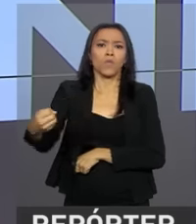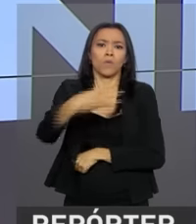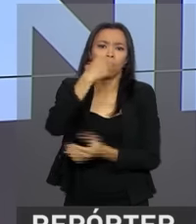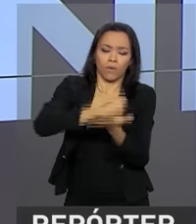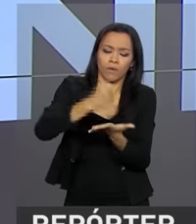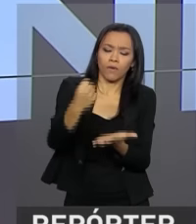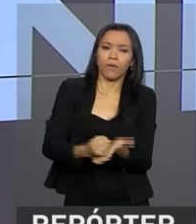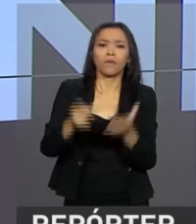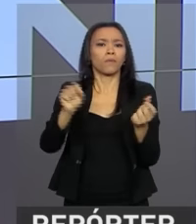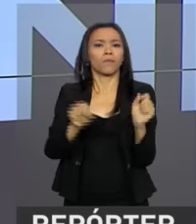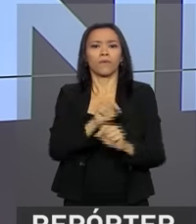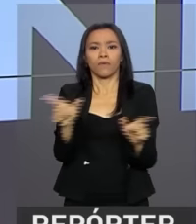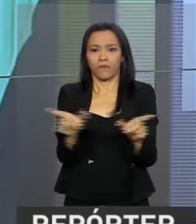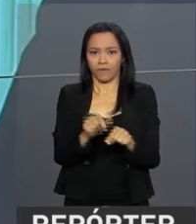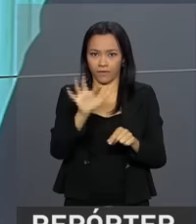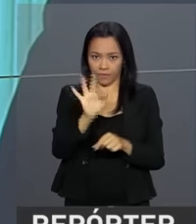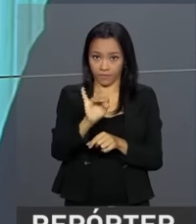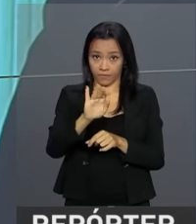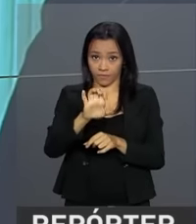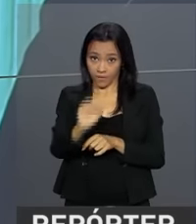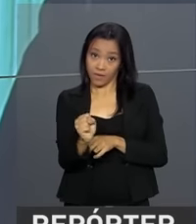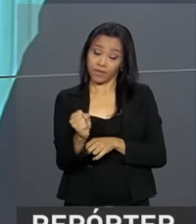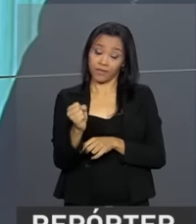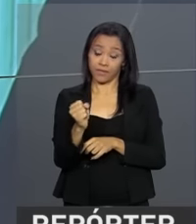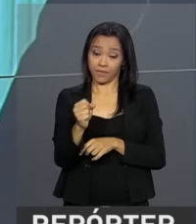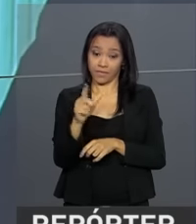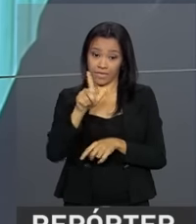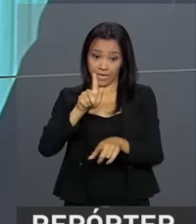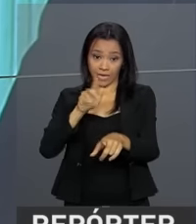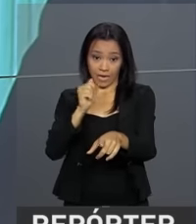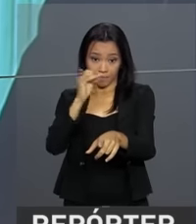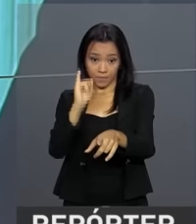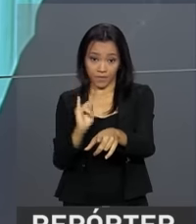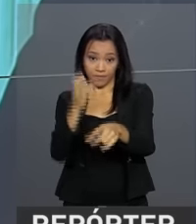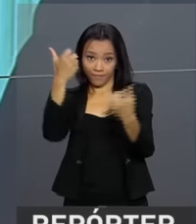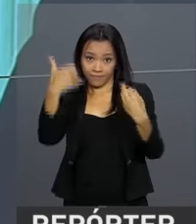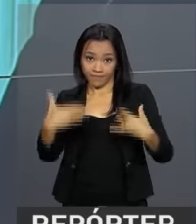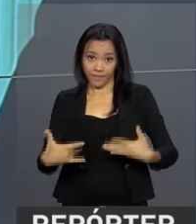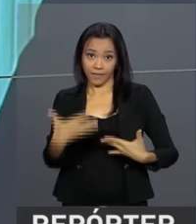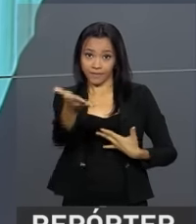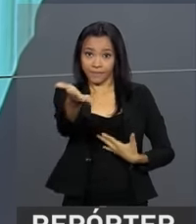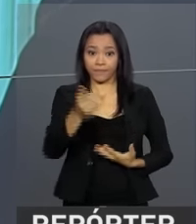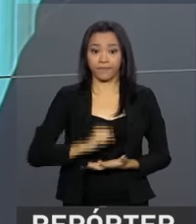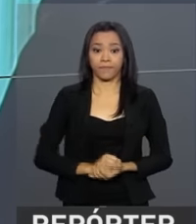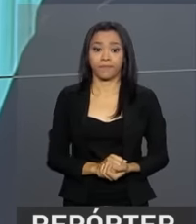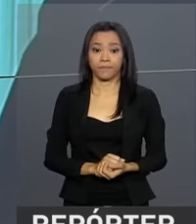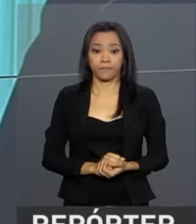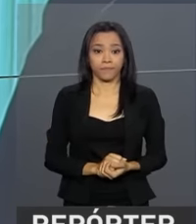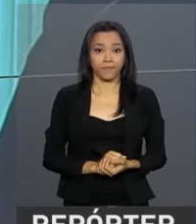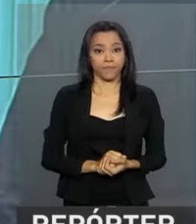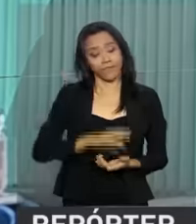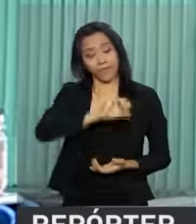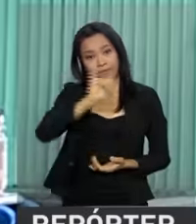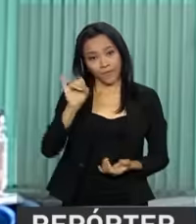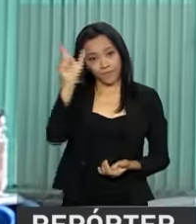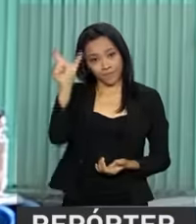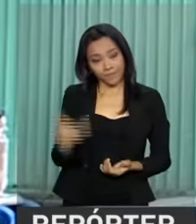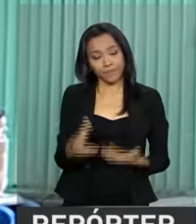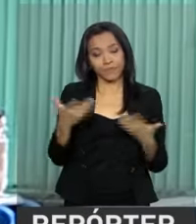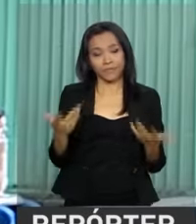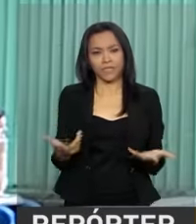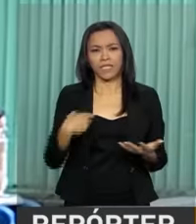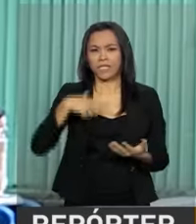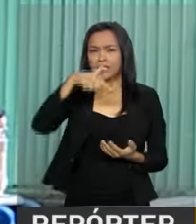fi o fundo de financiamento estudantil Gabriela Noronha tem os detalhes pra gente oi Gabriela Oi Renata olha cerca